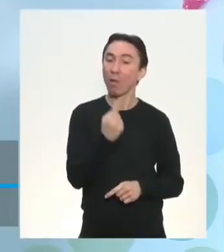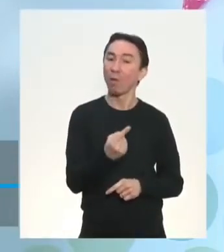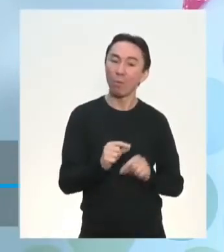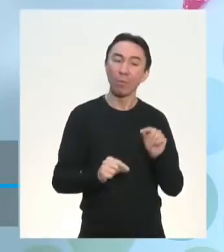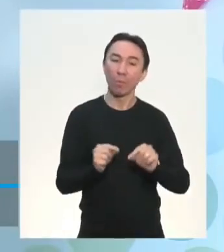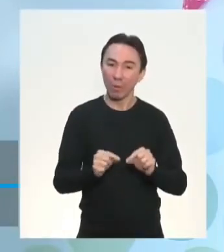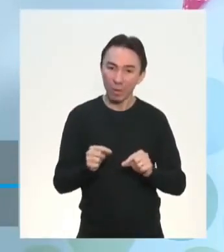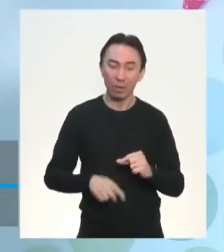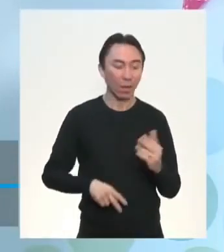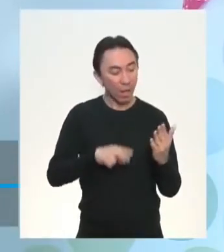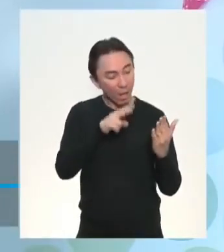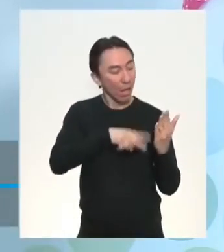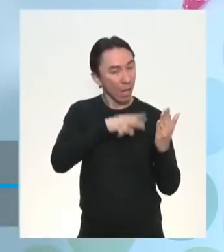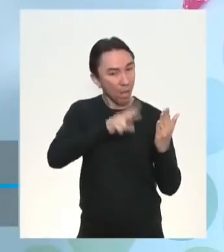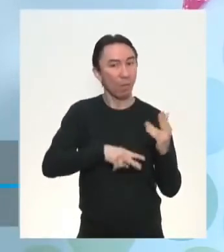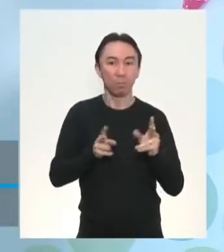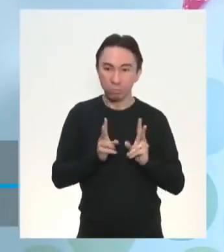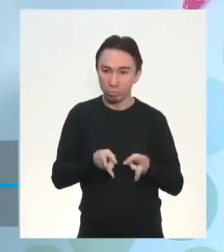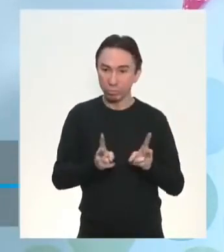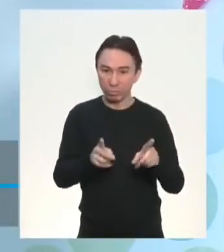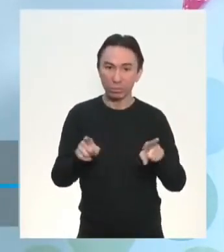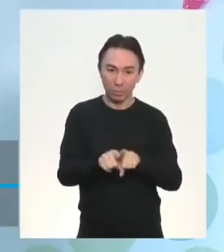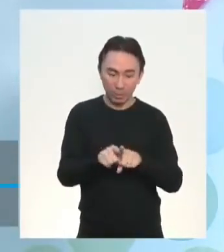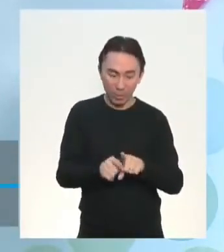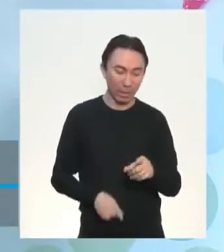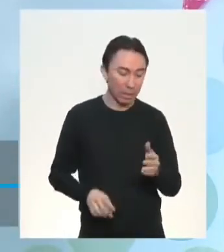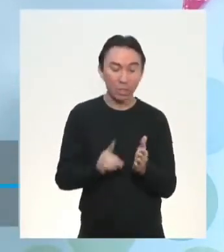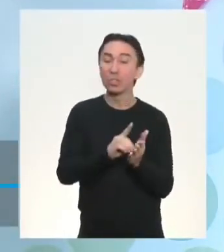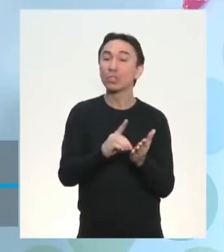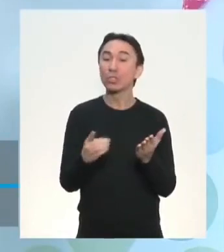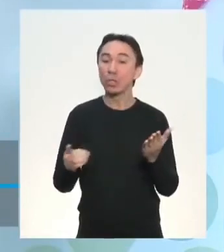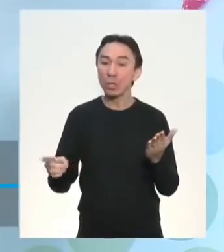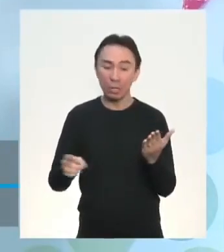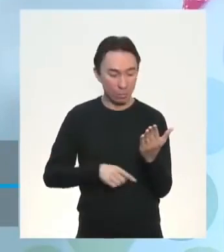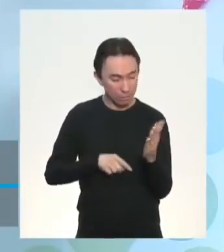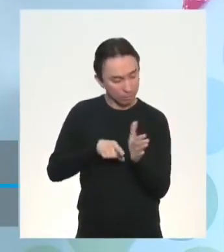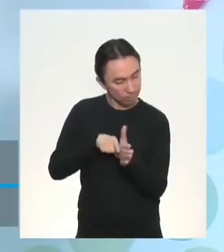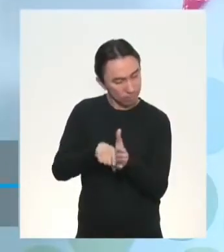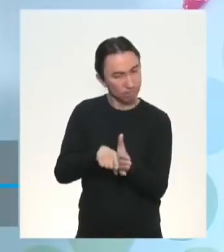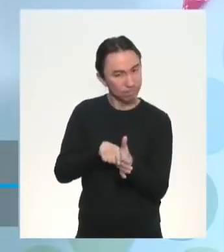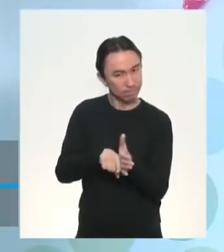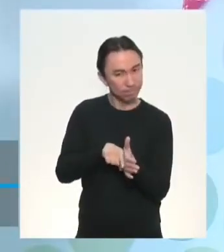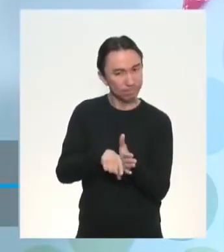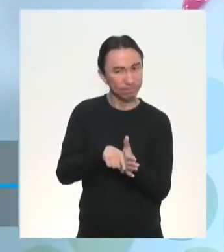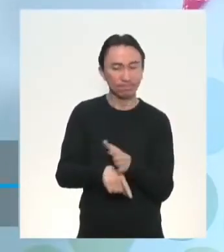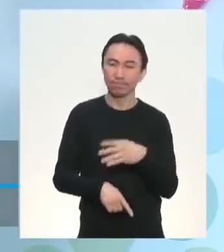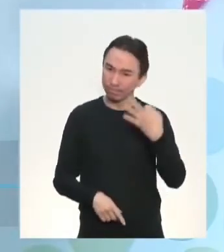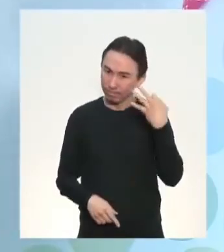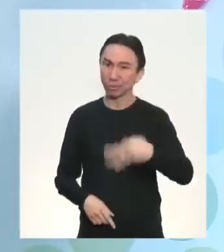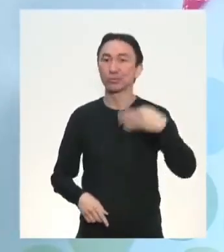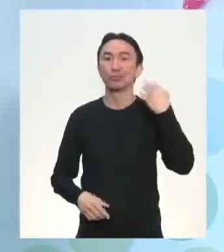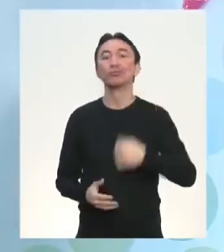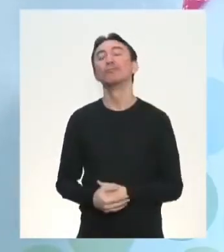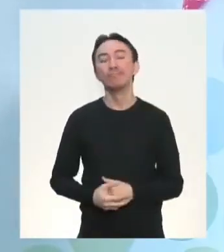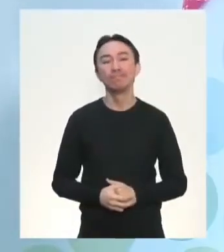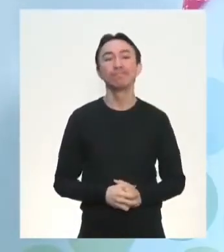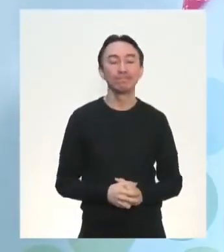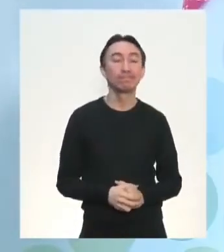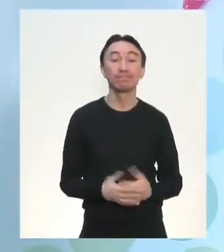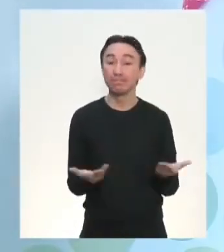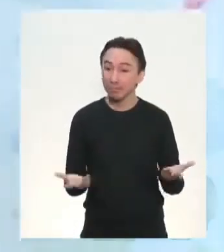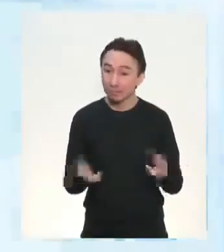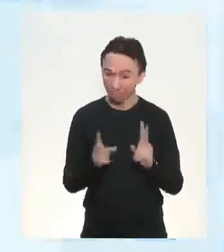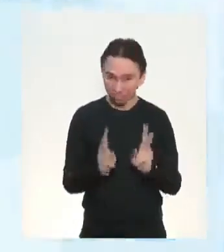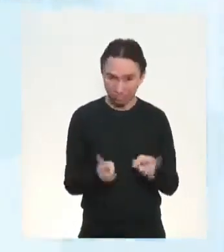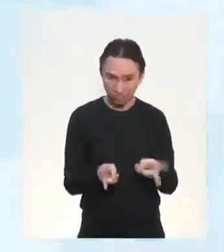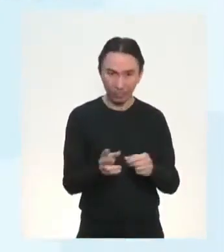faça a pesquisa no dicionário. Muito bem, certinho. Vamos lá, então. Continuando. Então, temos aí, ampliando o